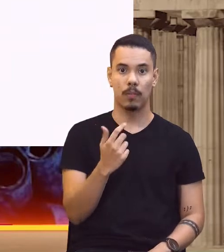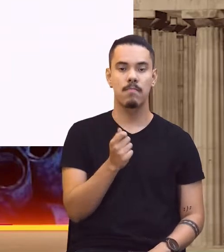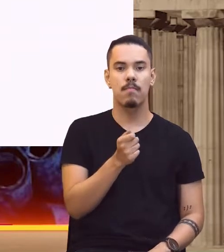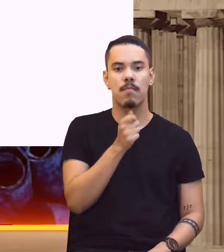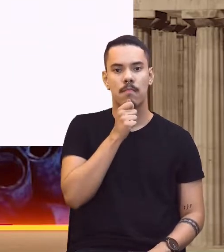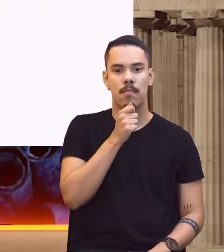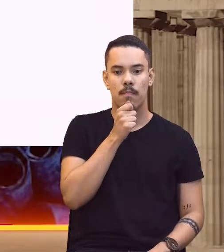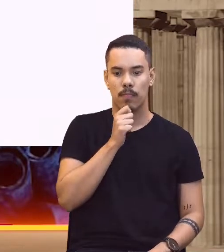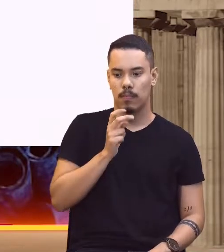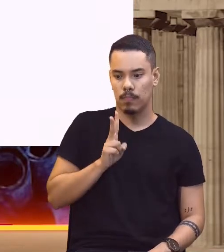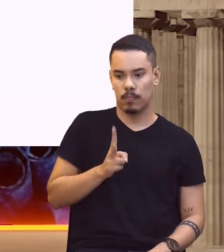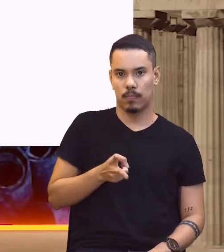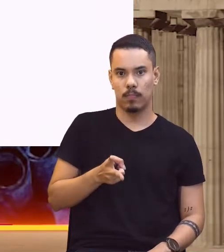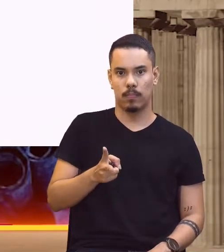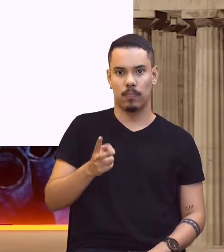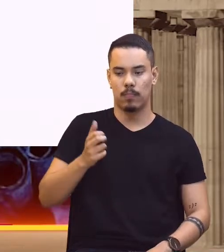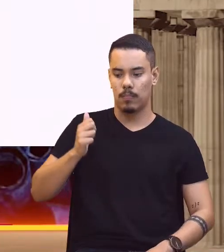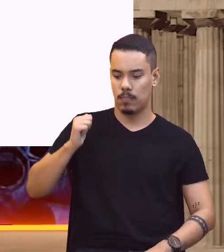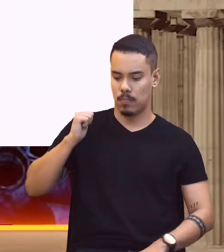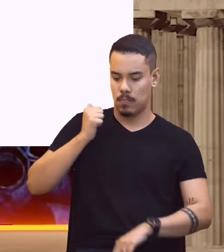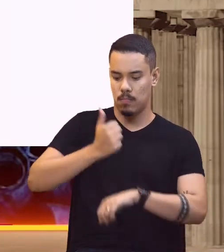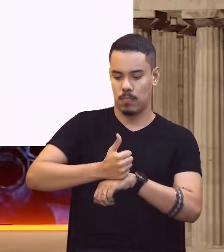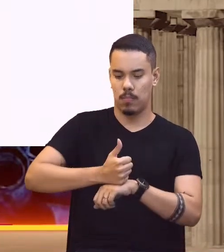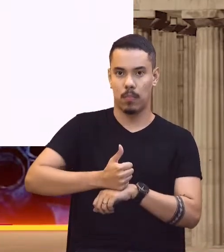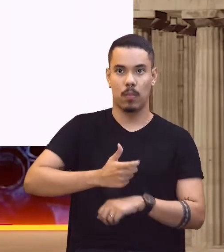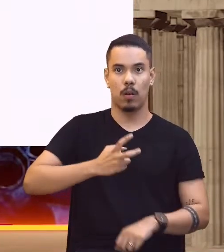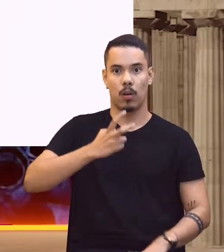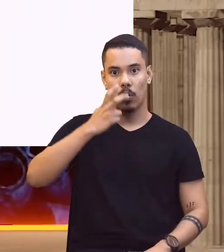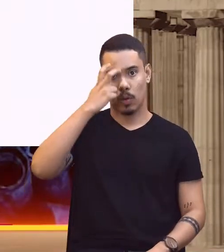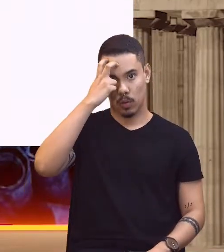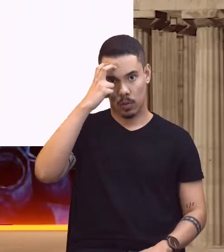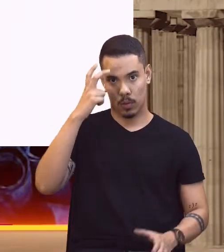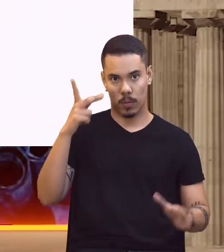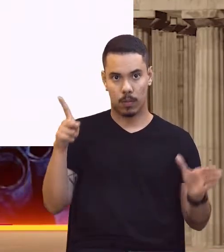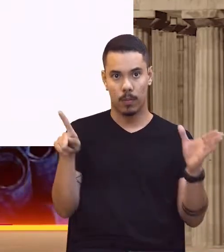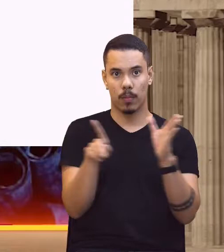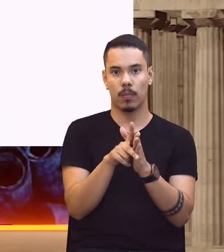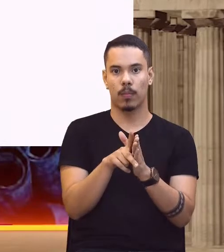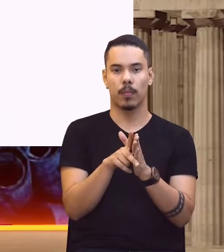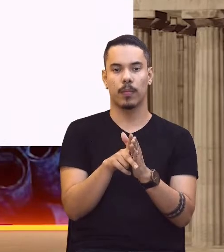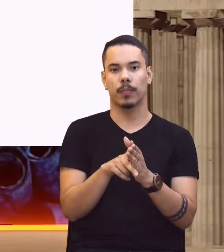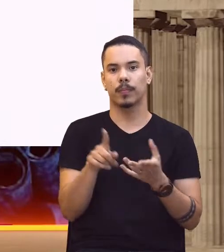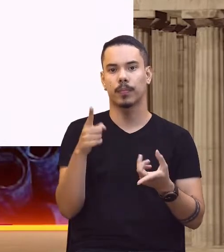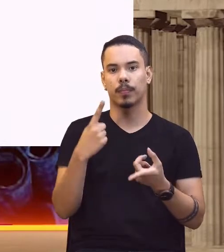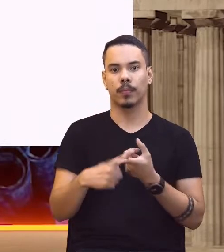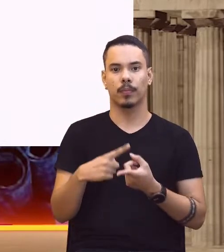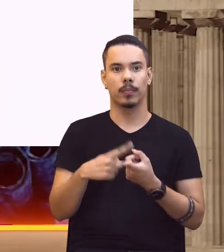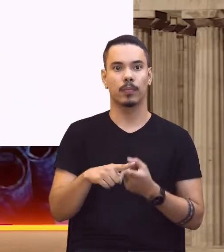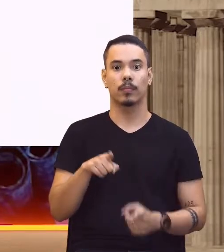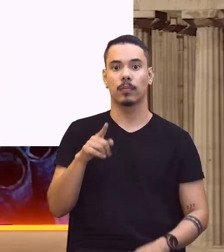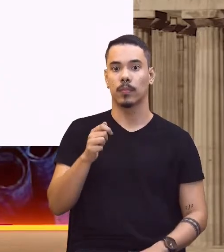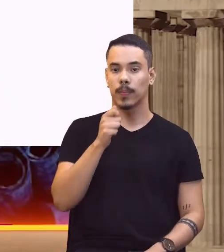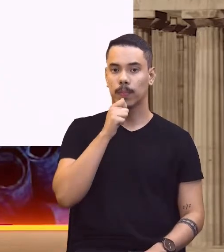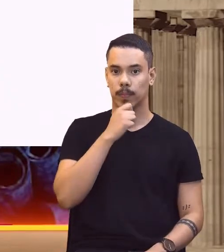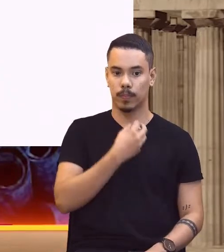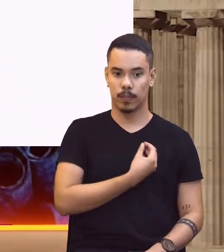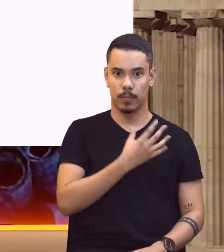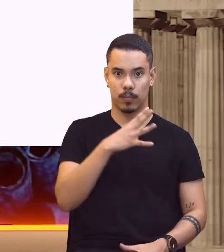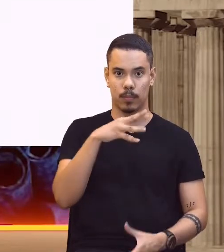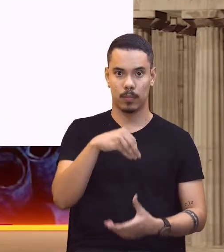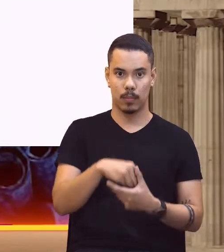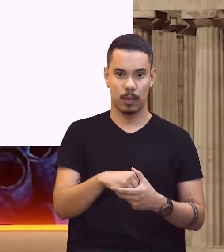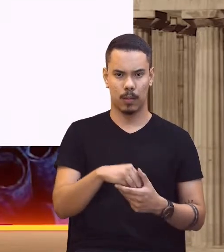continua predominando, a cultura grega continua predominando. Por quê? Porque ali existe um berço